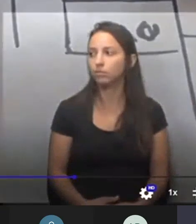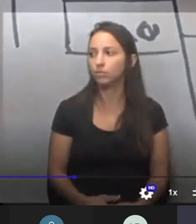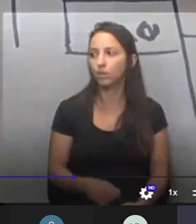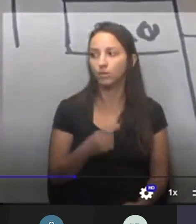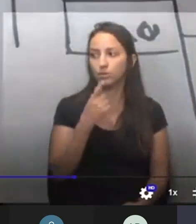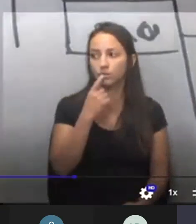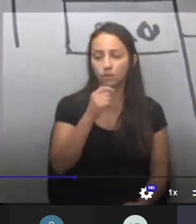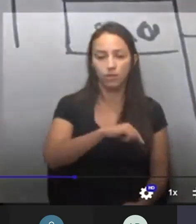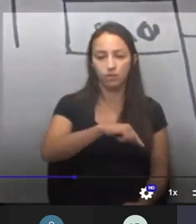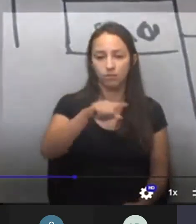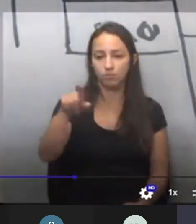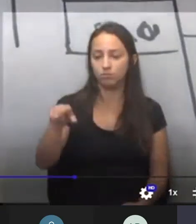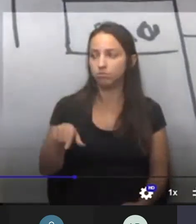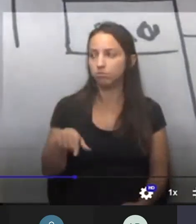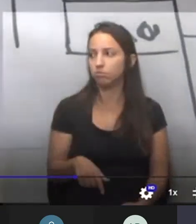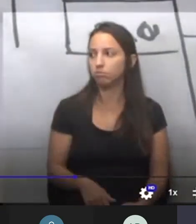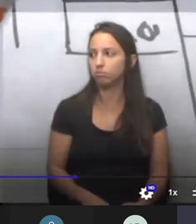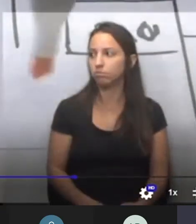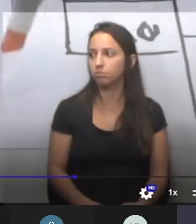destacar aqui,